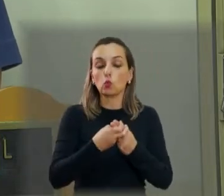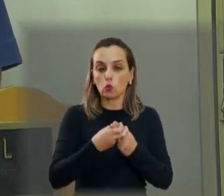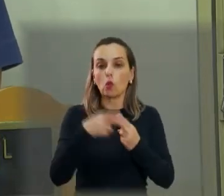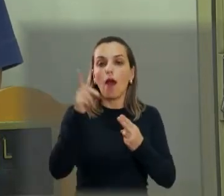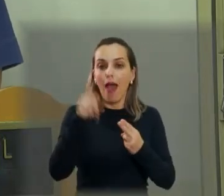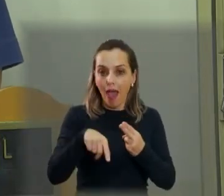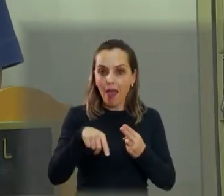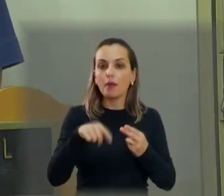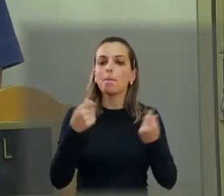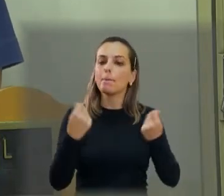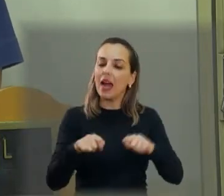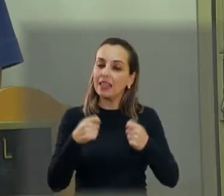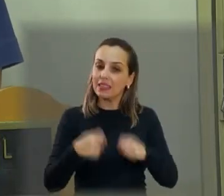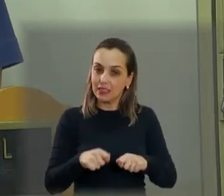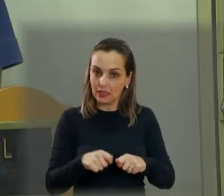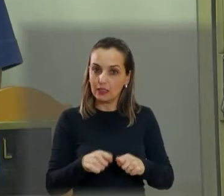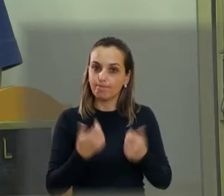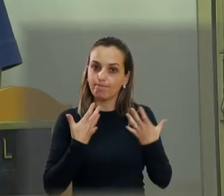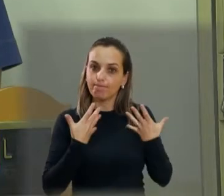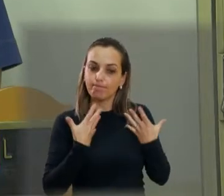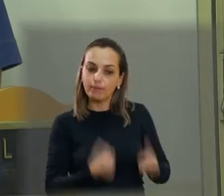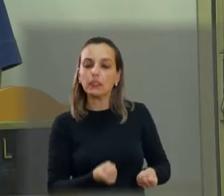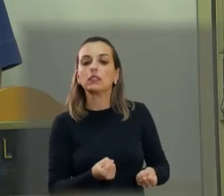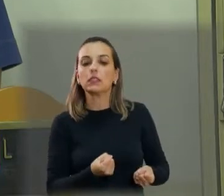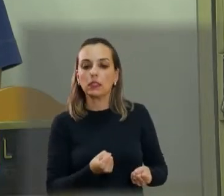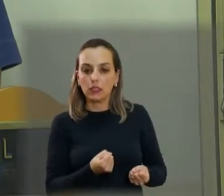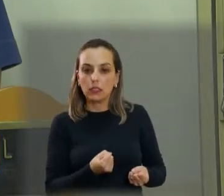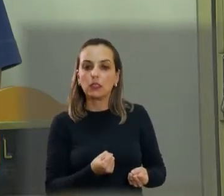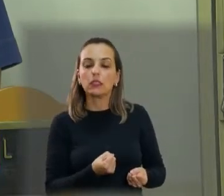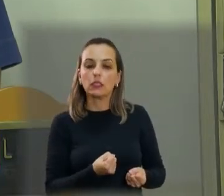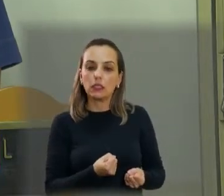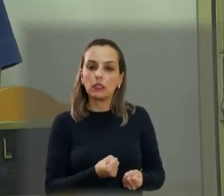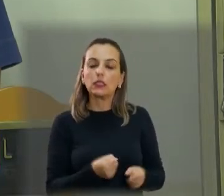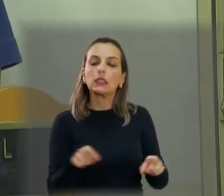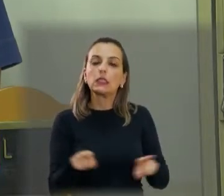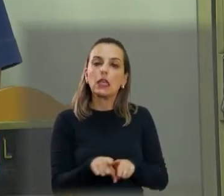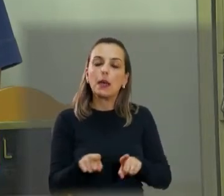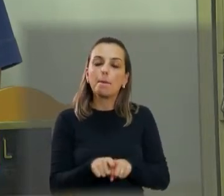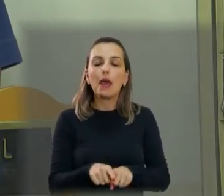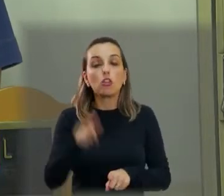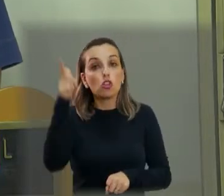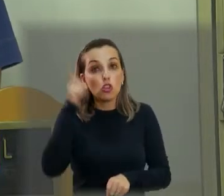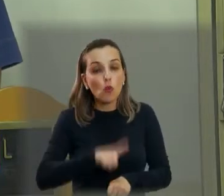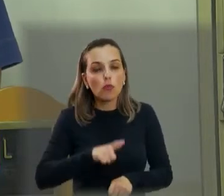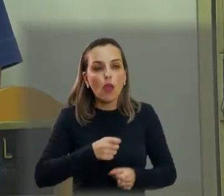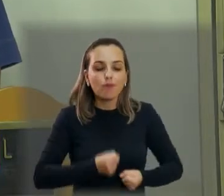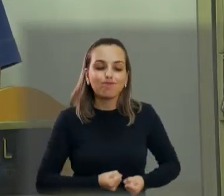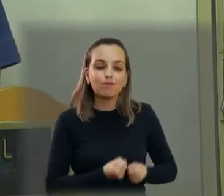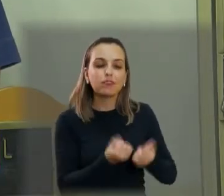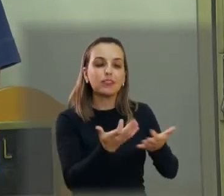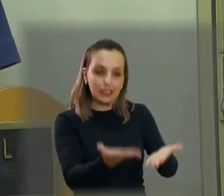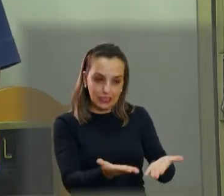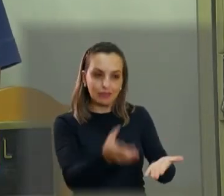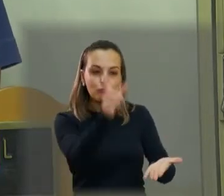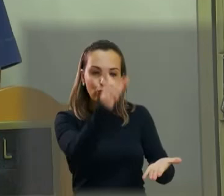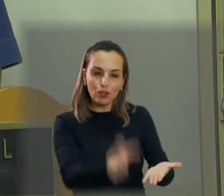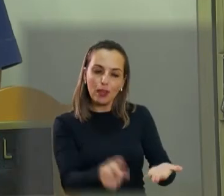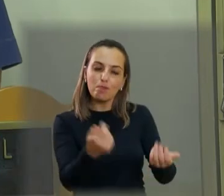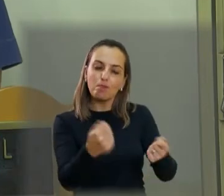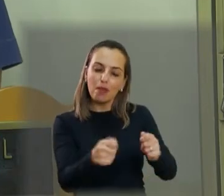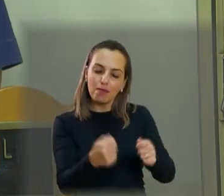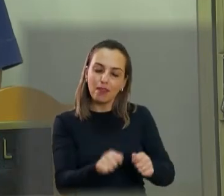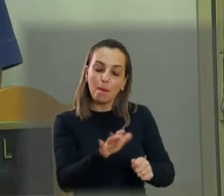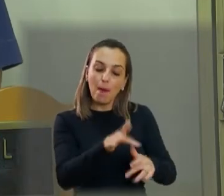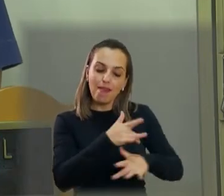o poder público tem que tomar para ele e tentar conseguir dar mais para quem precisa mais nesse momento. Mas